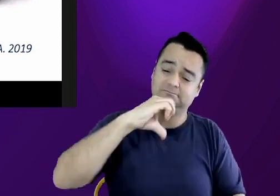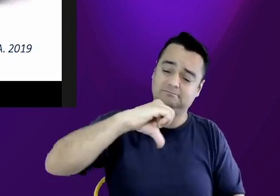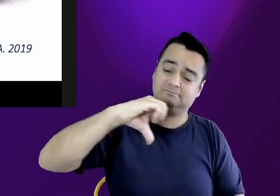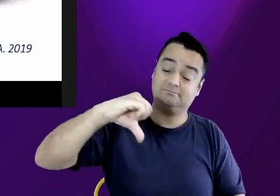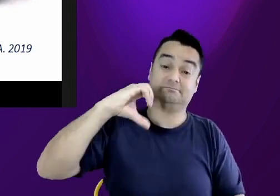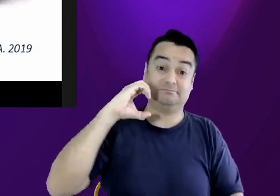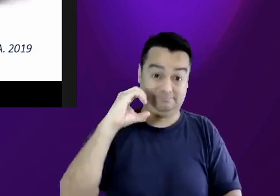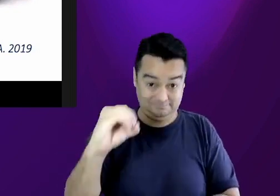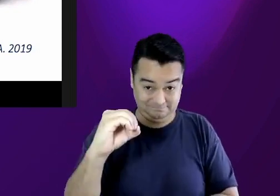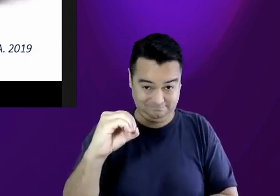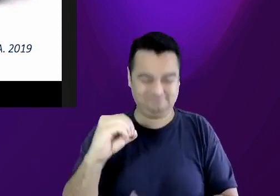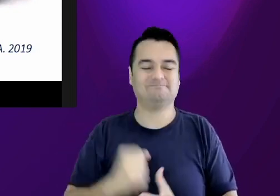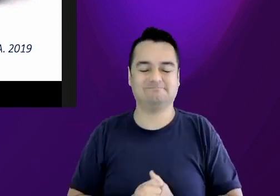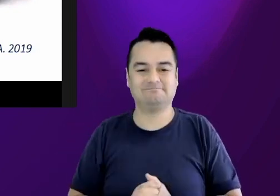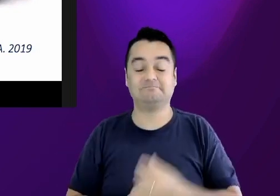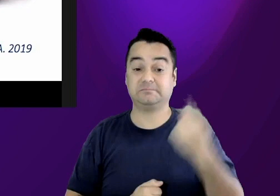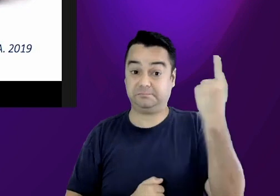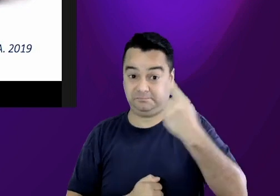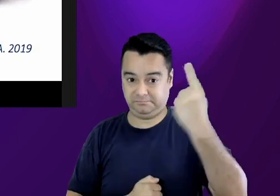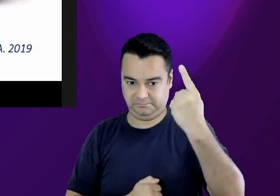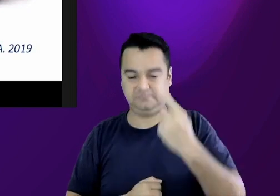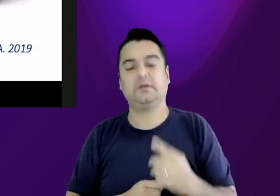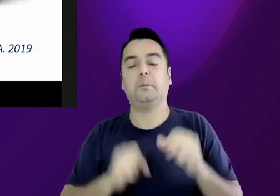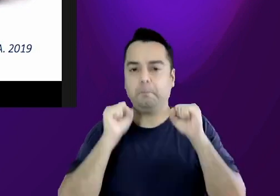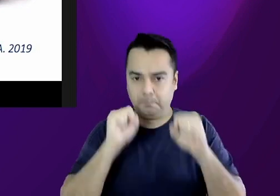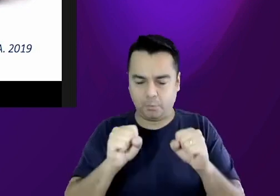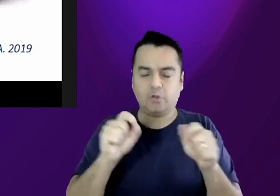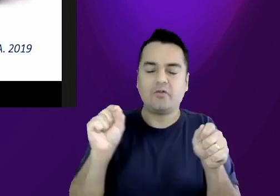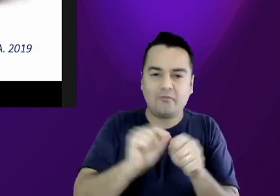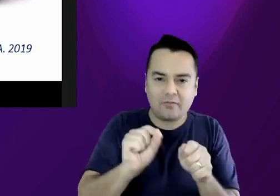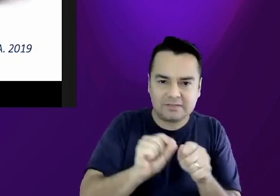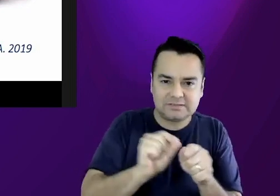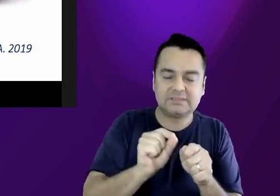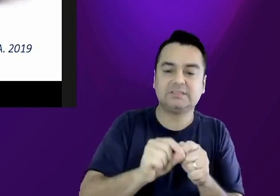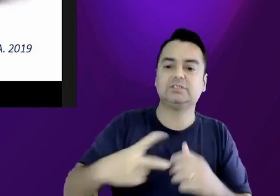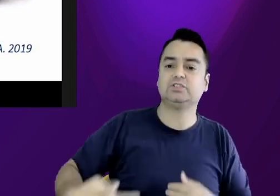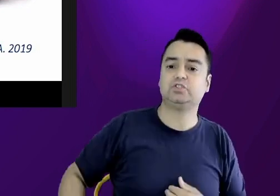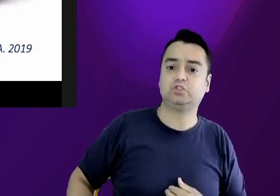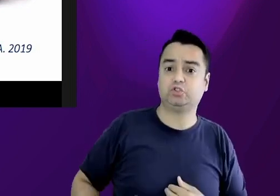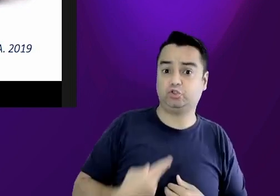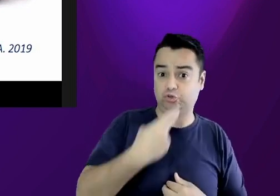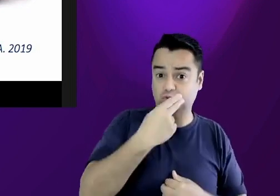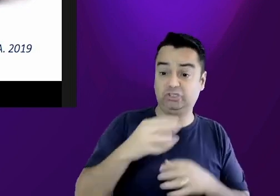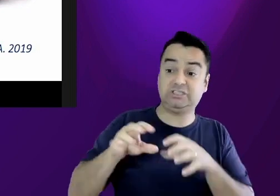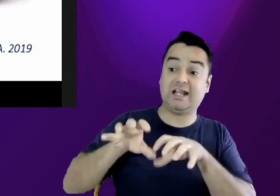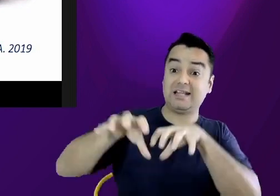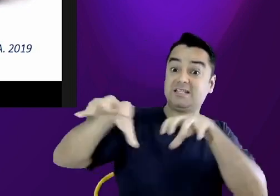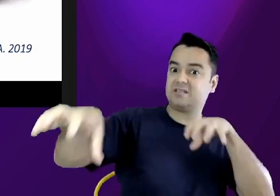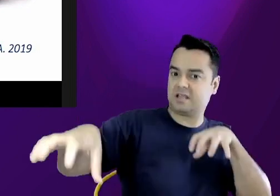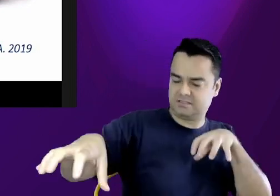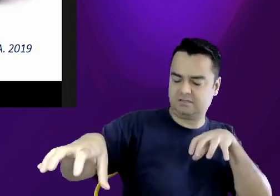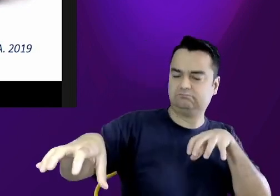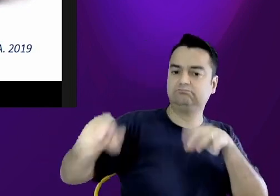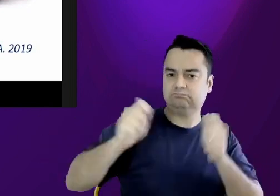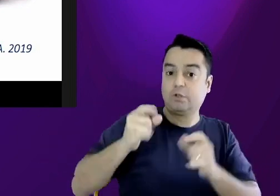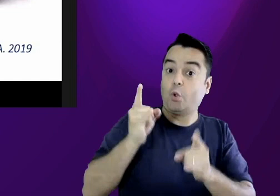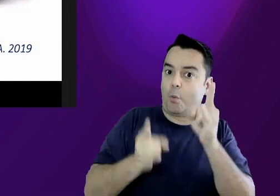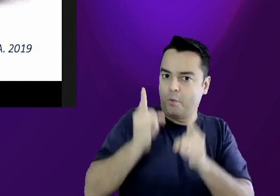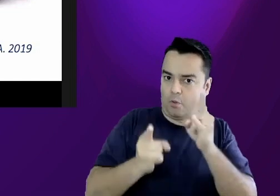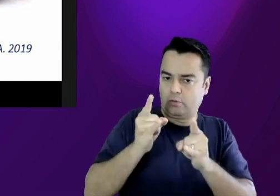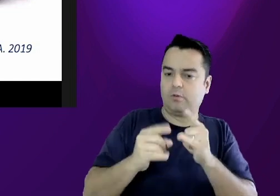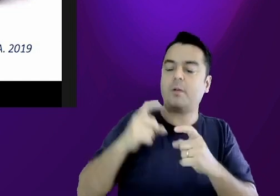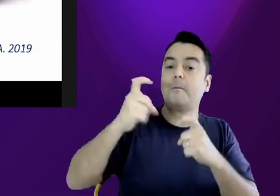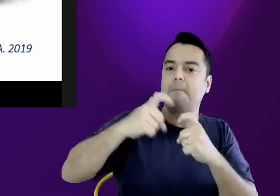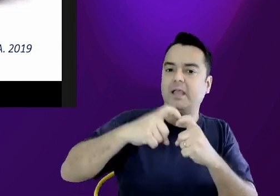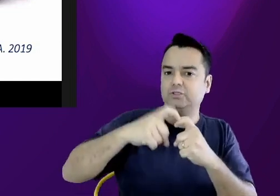em paralelo. A primeira era poder fazer cirurgia à distância para fins militares e aeroespacial. Dessa iniciativa surgiu a